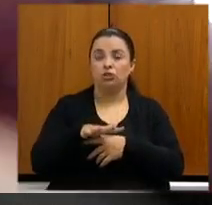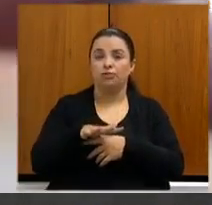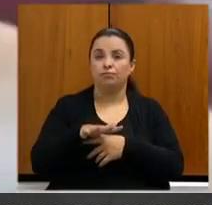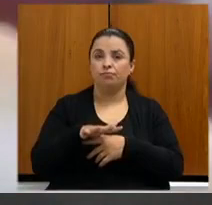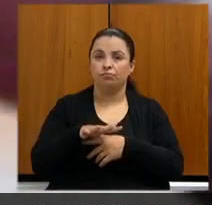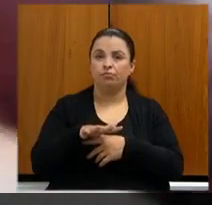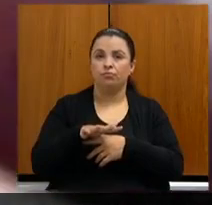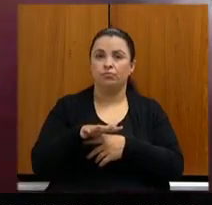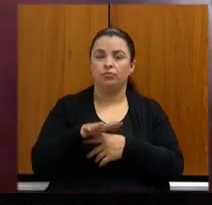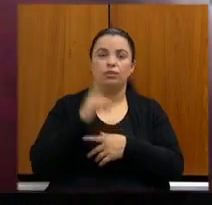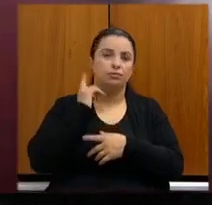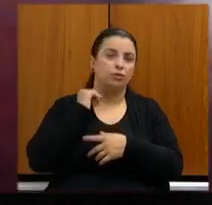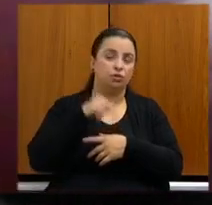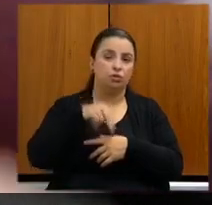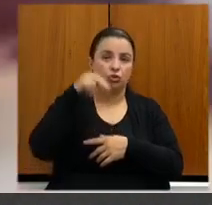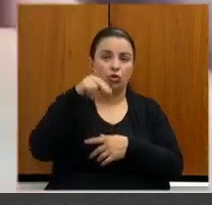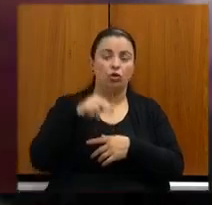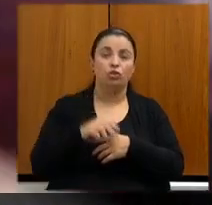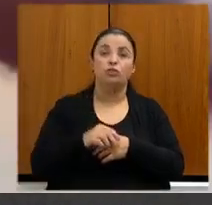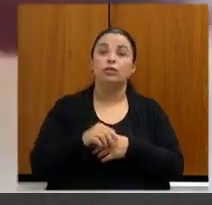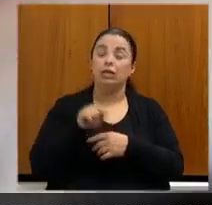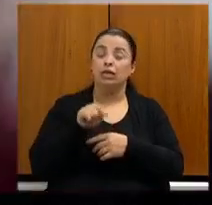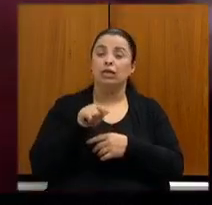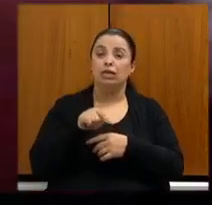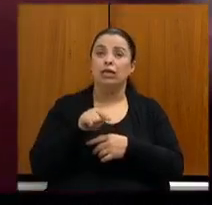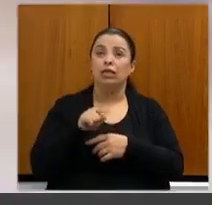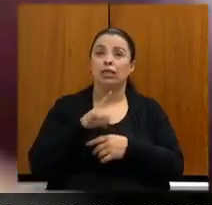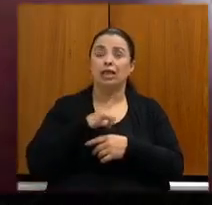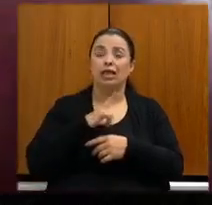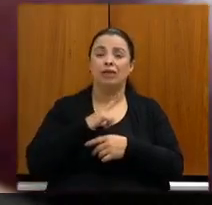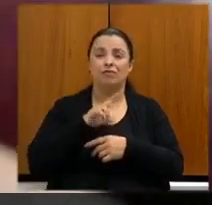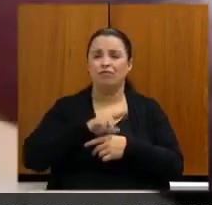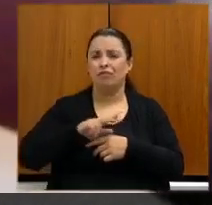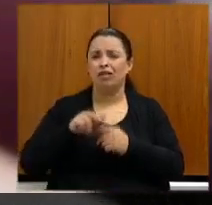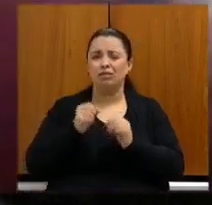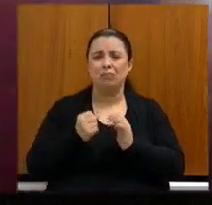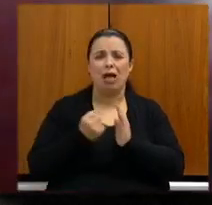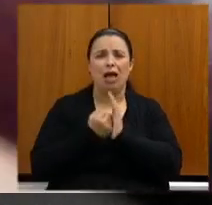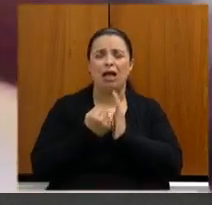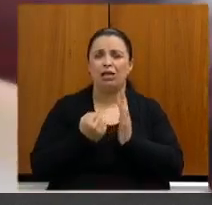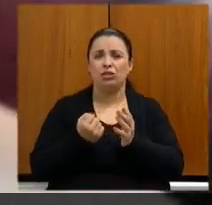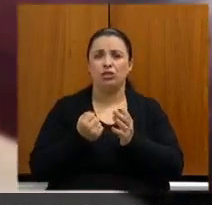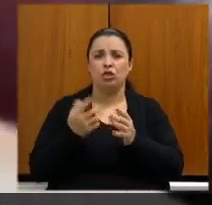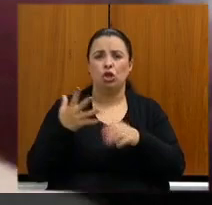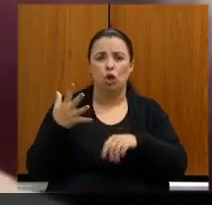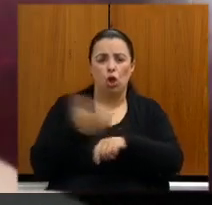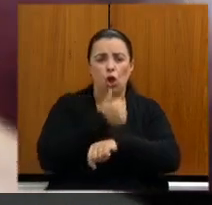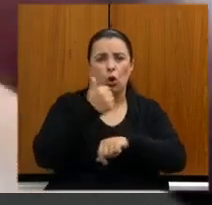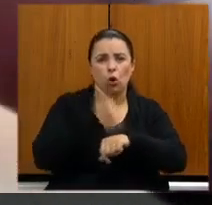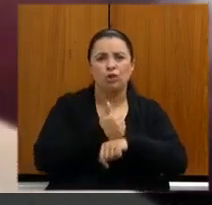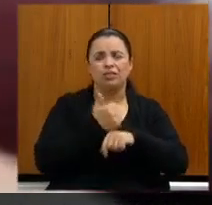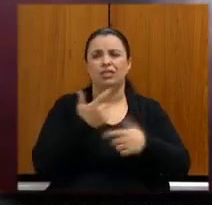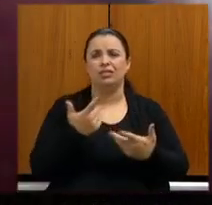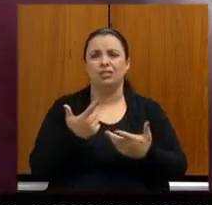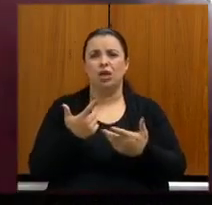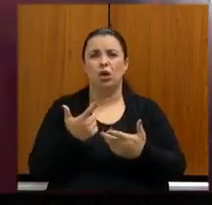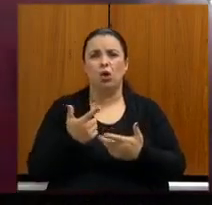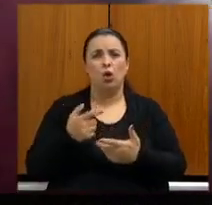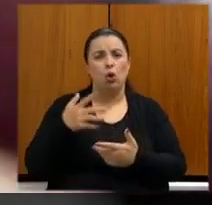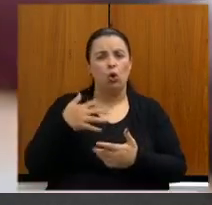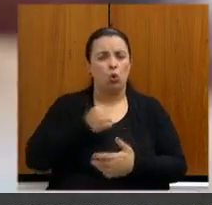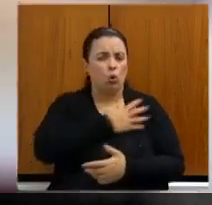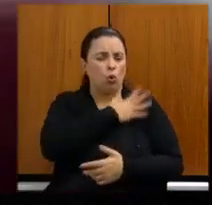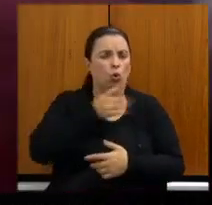Minas mas é um território né que carrega marcas de colonização de coronelismo de expropriação territorial